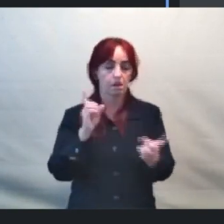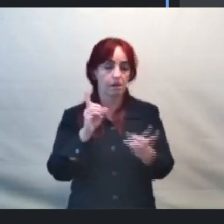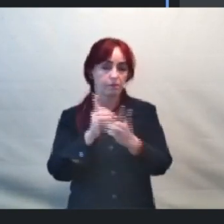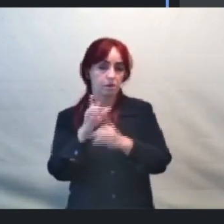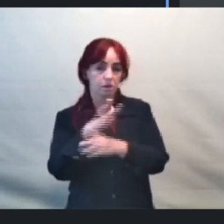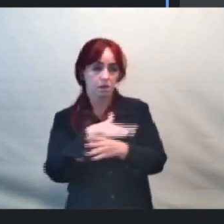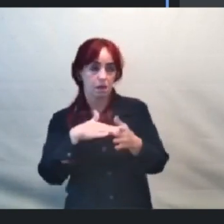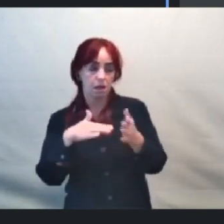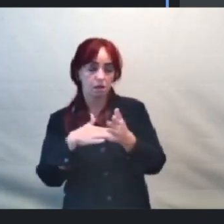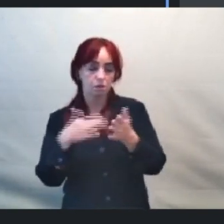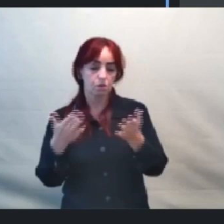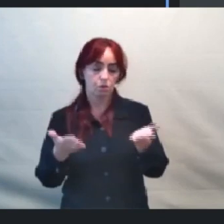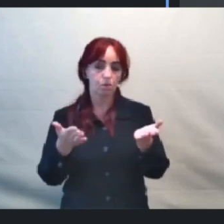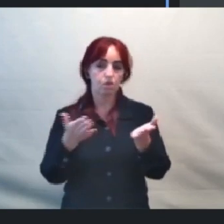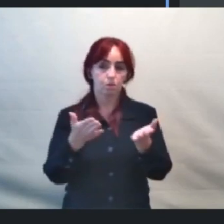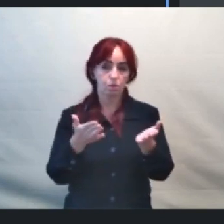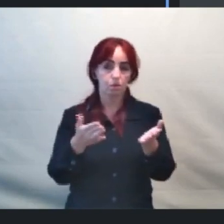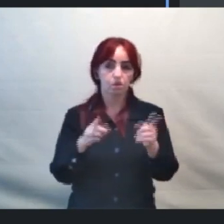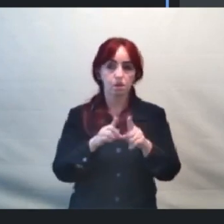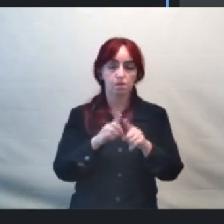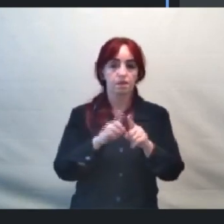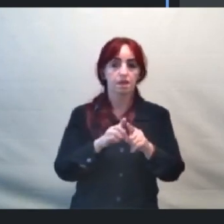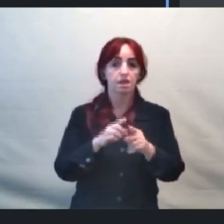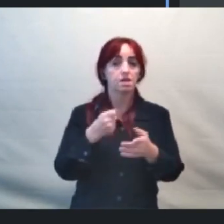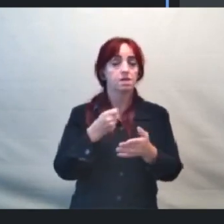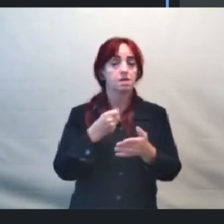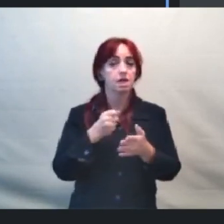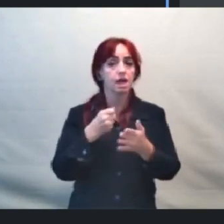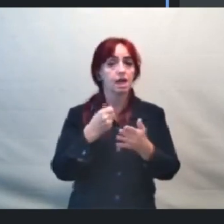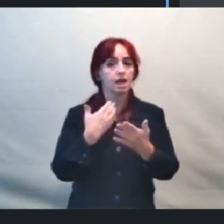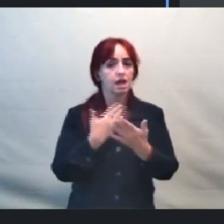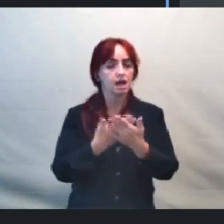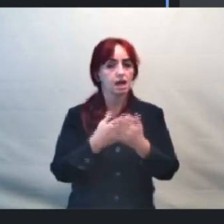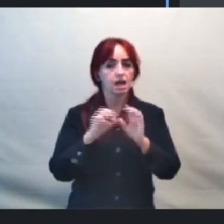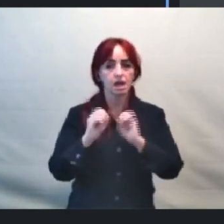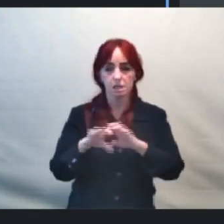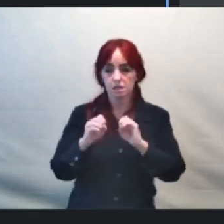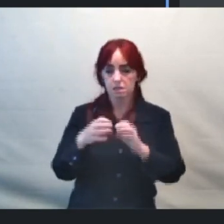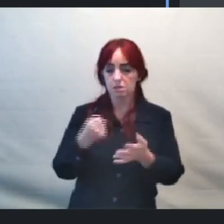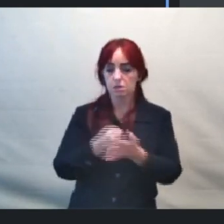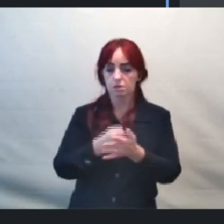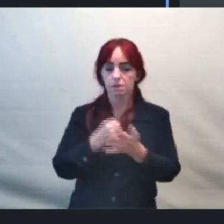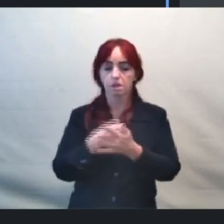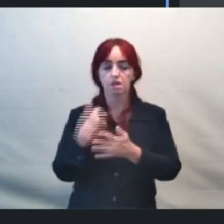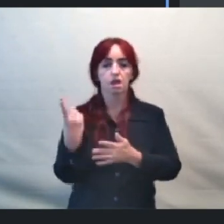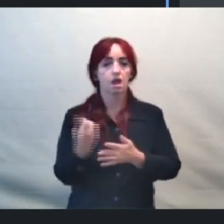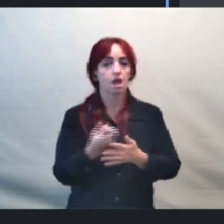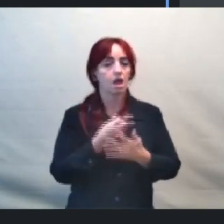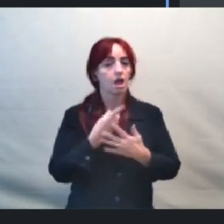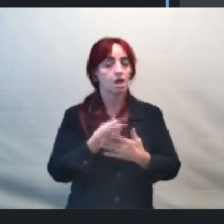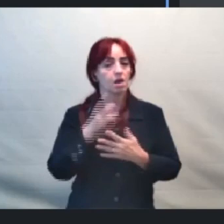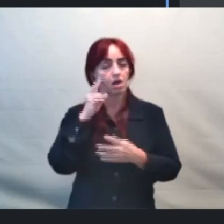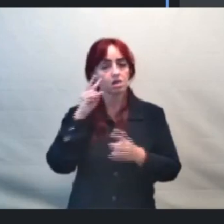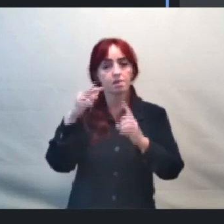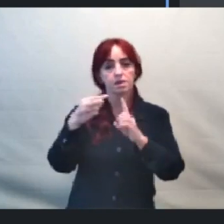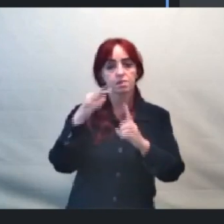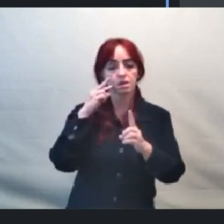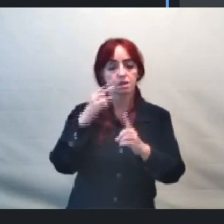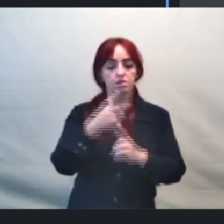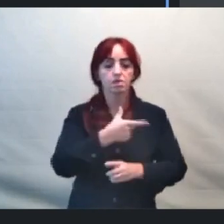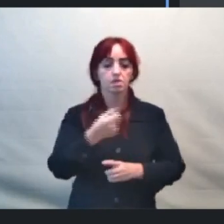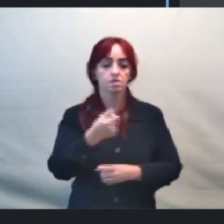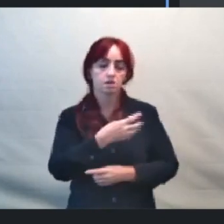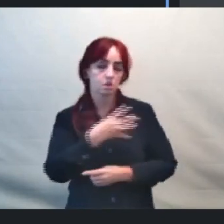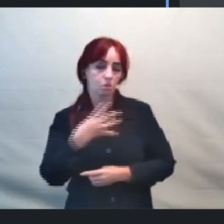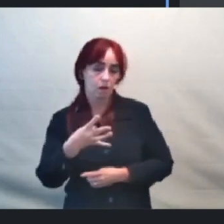de ensino fundamental, que é o ensino obrigatório. Então, essa é a nossa perspectiva para 2024, de manter essa ampliação